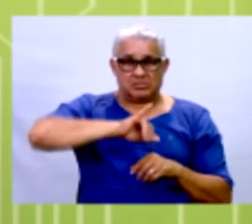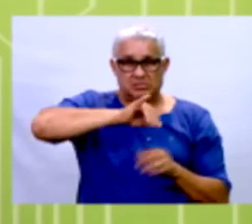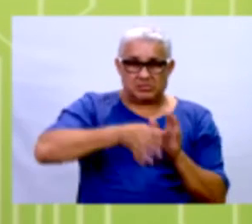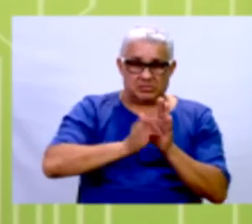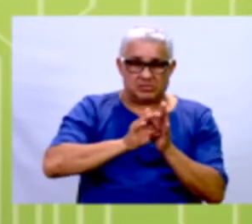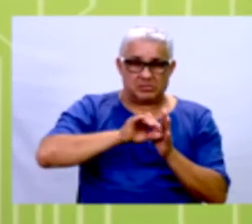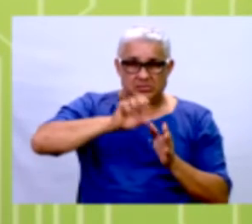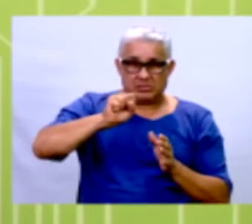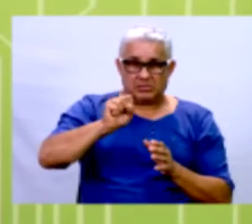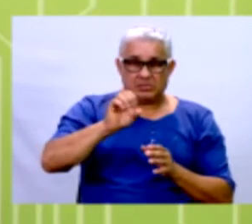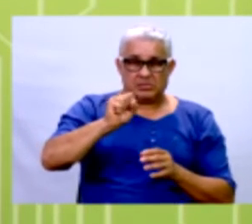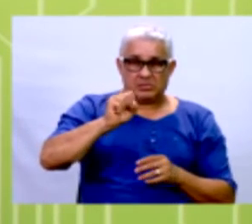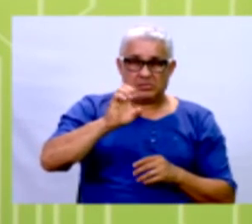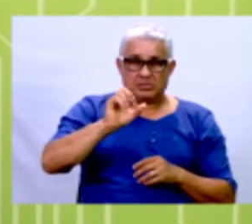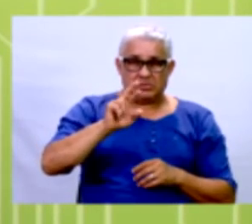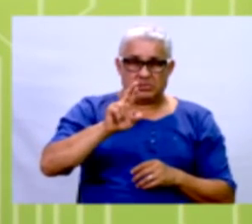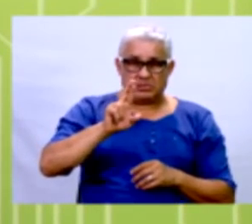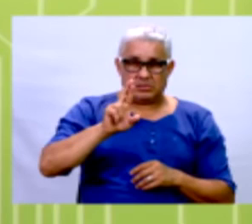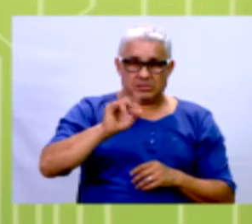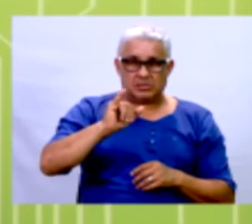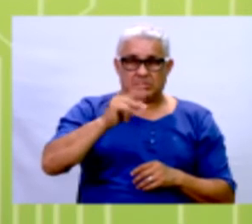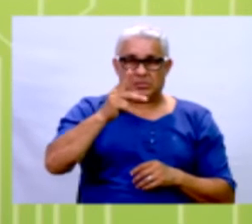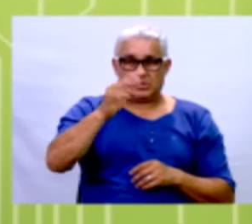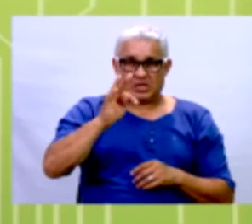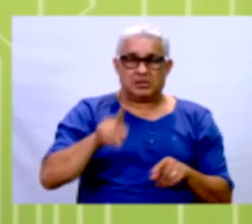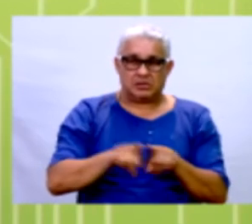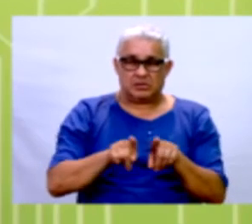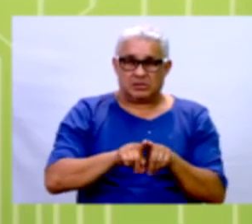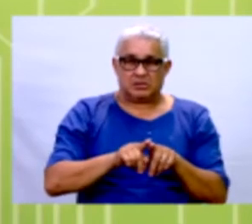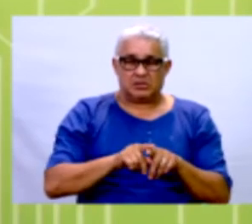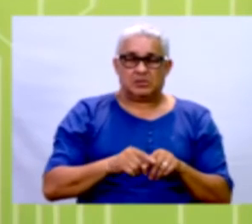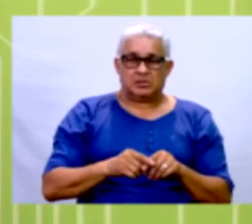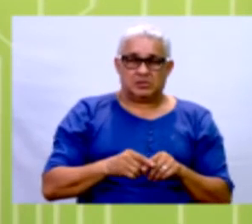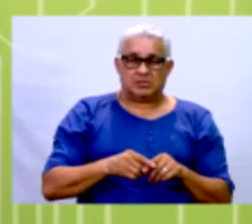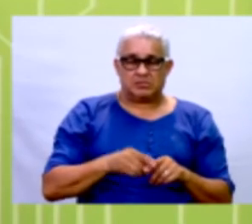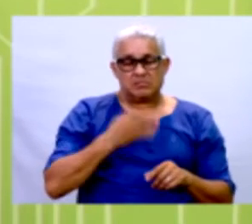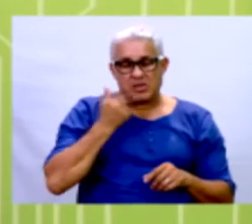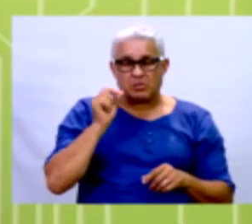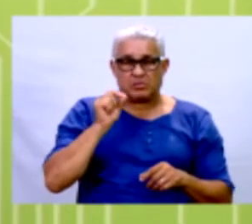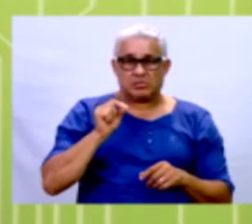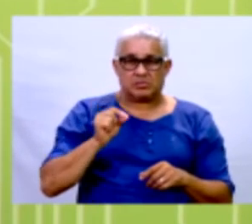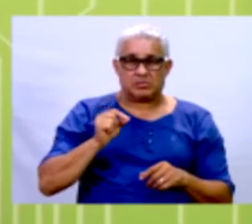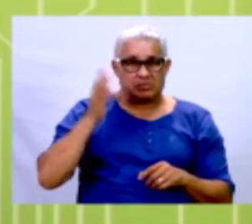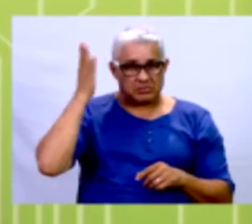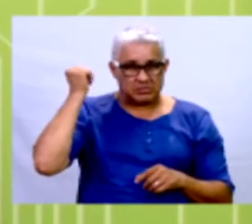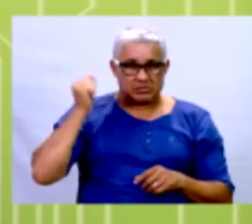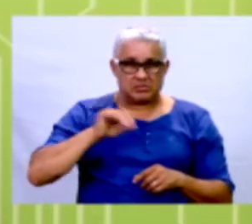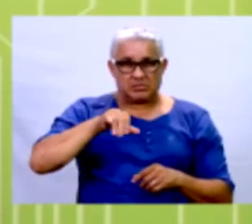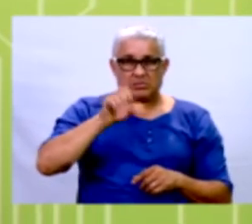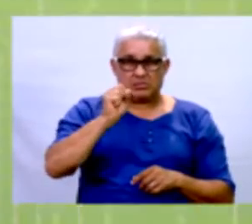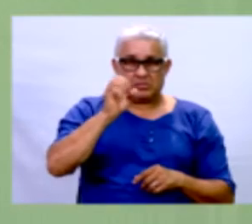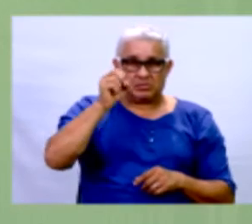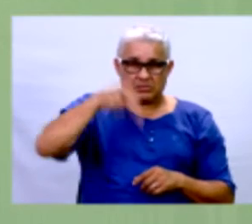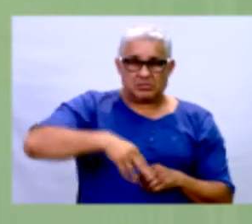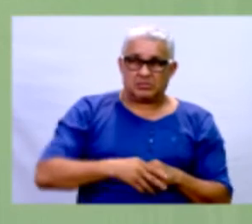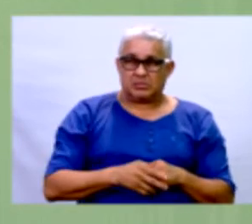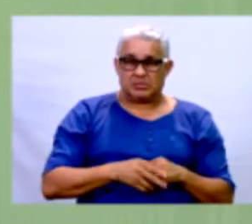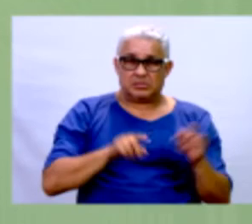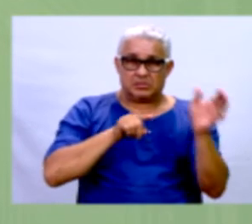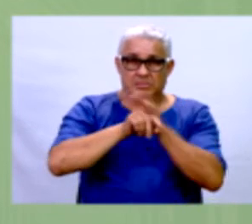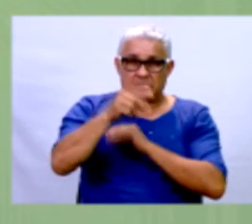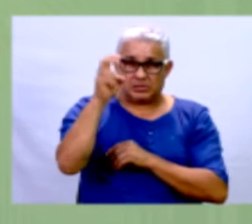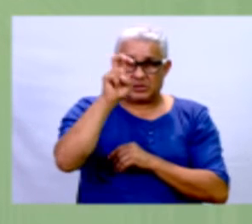de volta à vida, né, ajudou um pouquinho também a popularização do JSON, né? Bom, vamos à nossa atividade número 5,